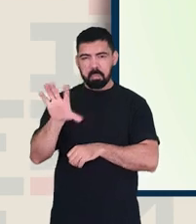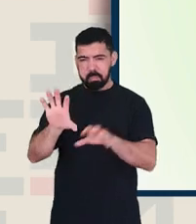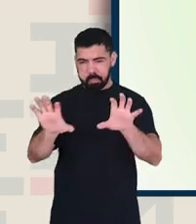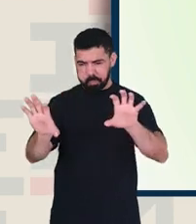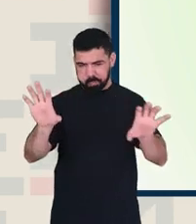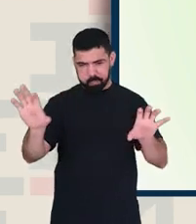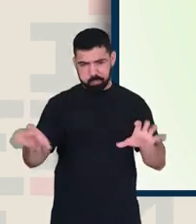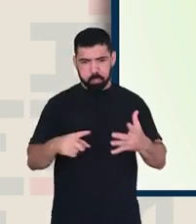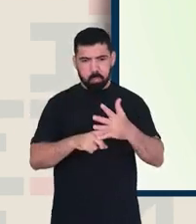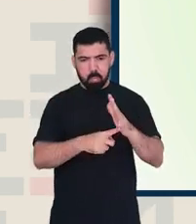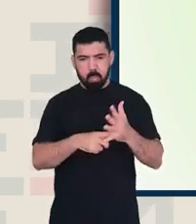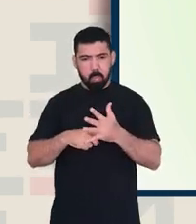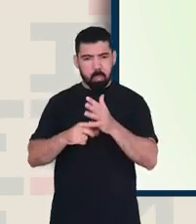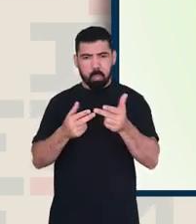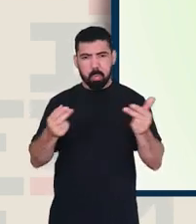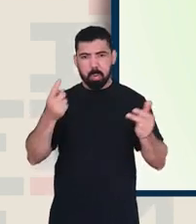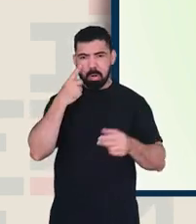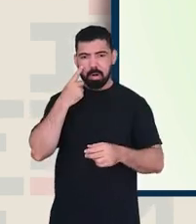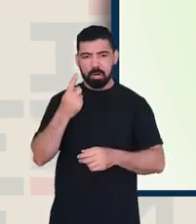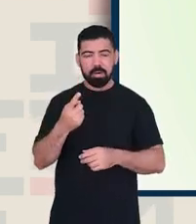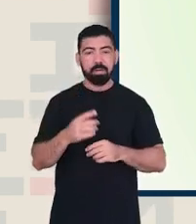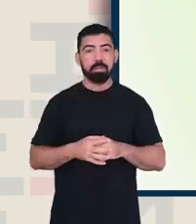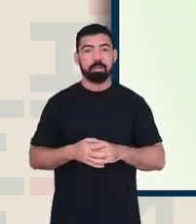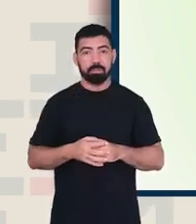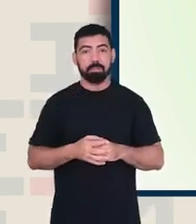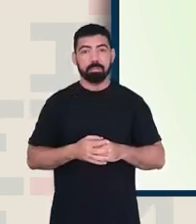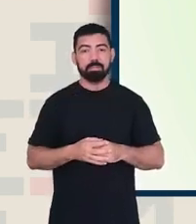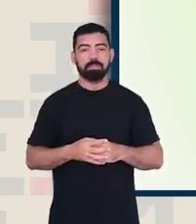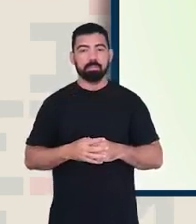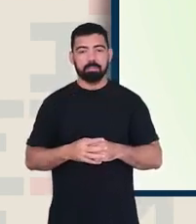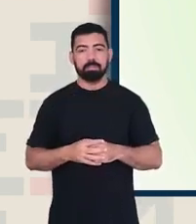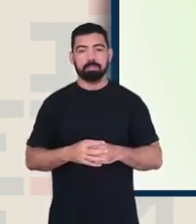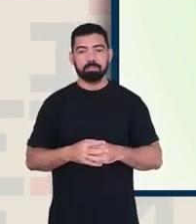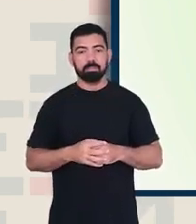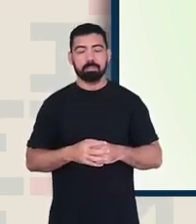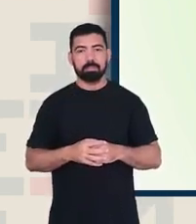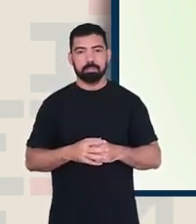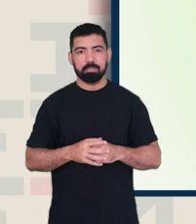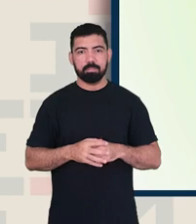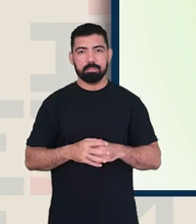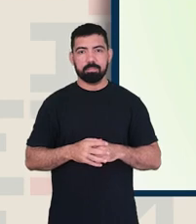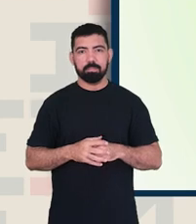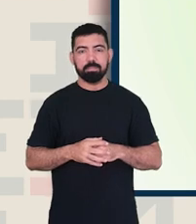aparelhos que emitiam ruído, certo?